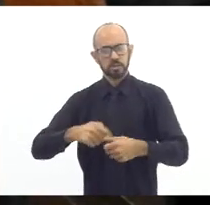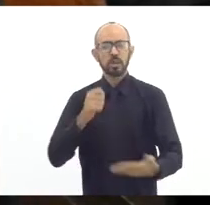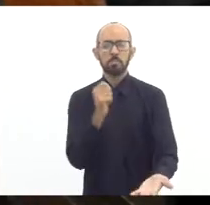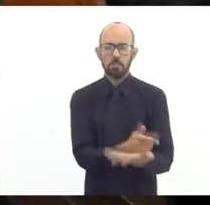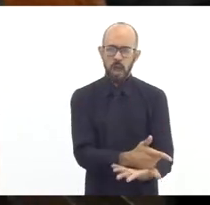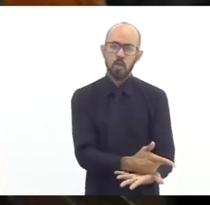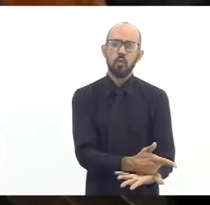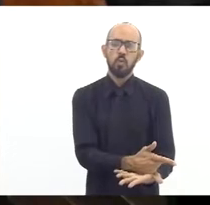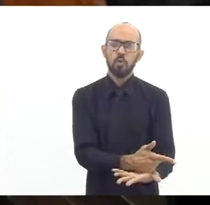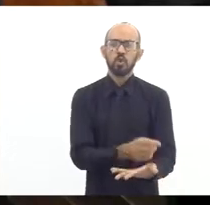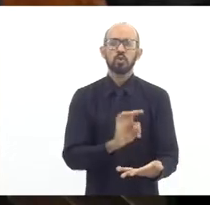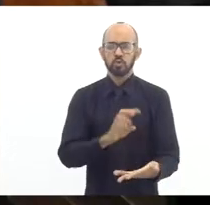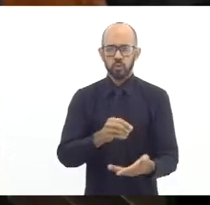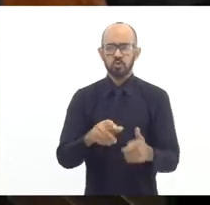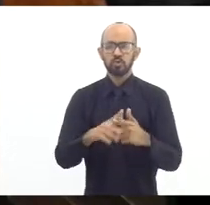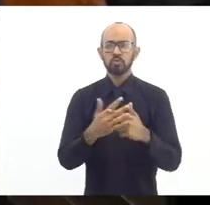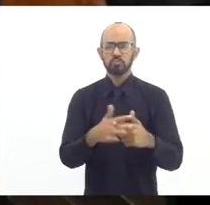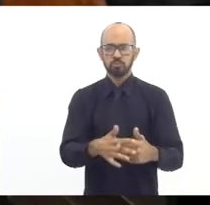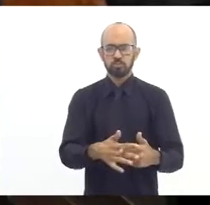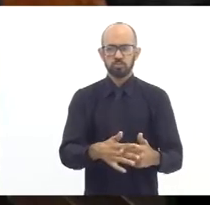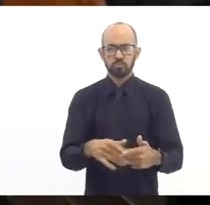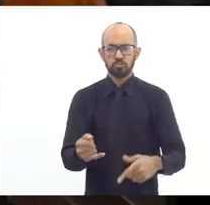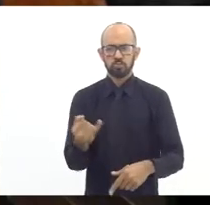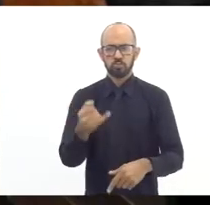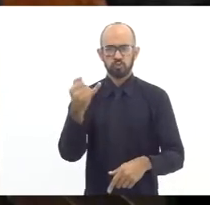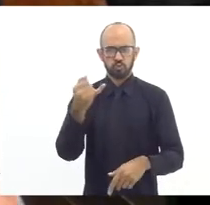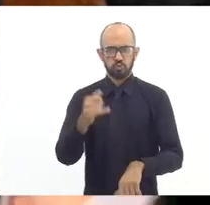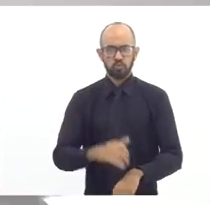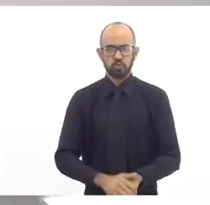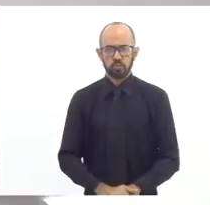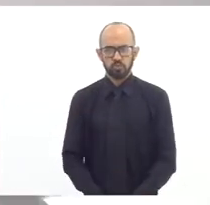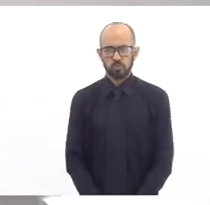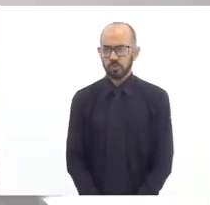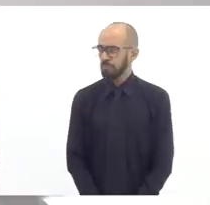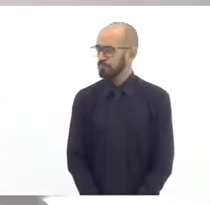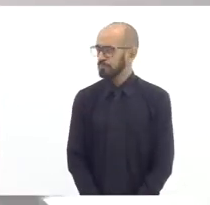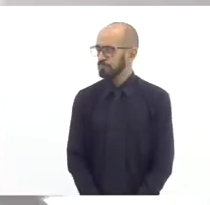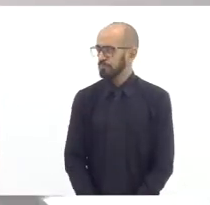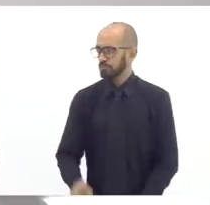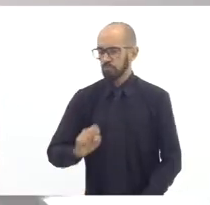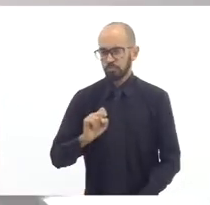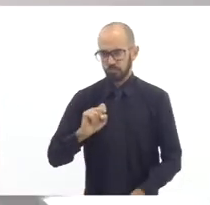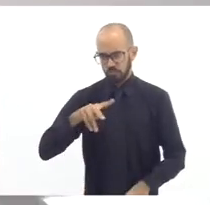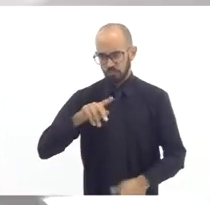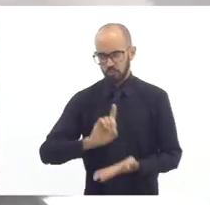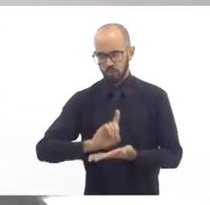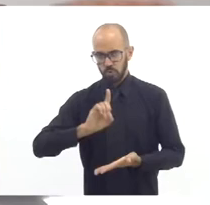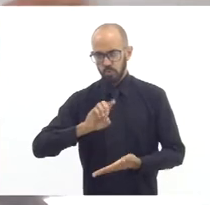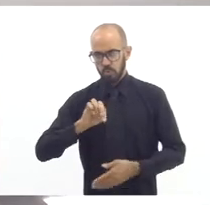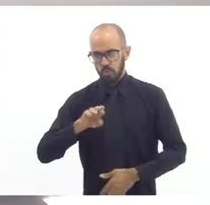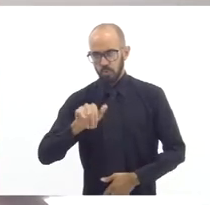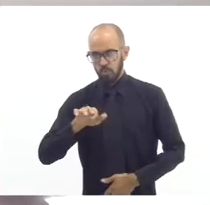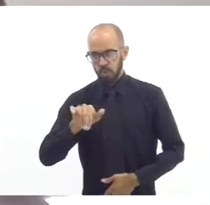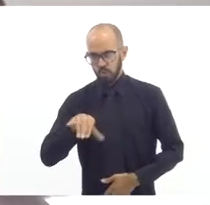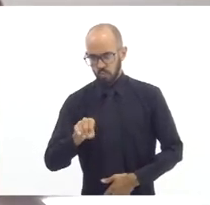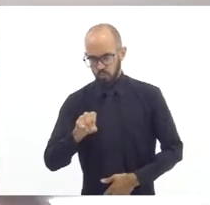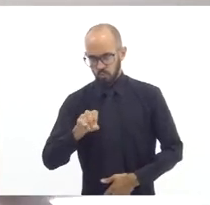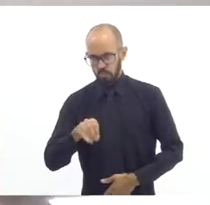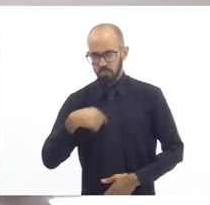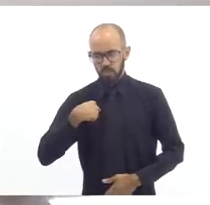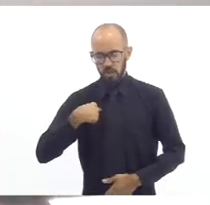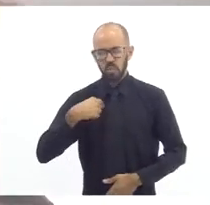elas reajustadas. Doutor Murilo, por mais que eu consiga tentar conseguir entender a sua análise,